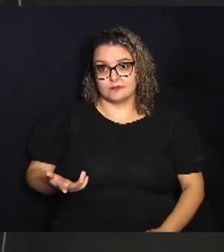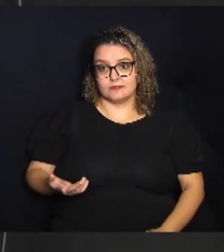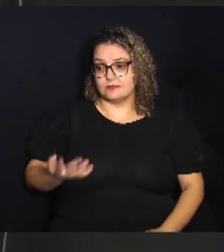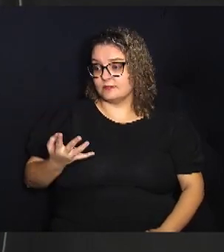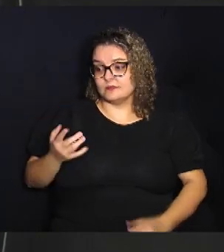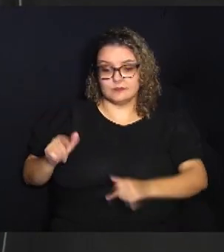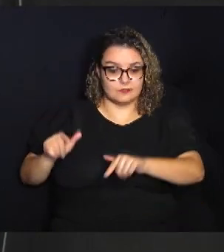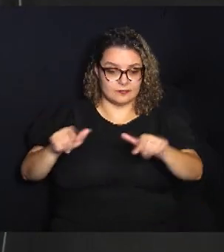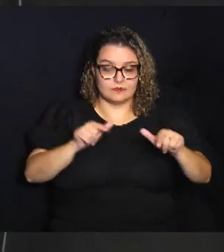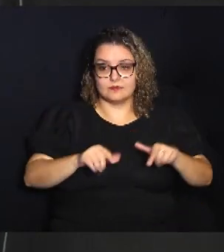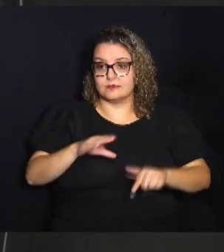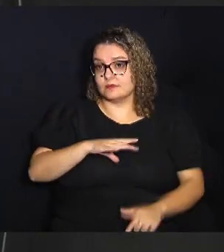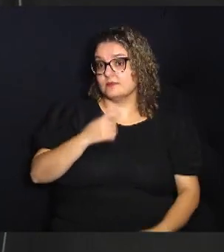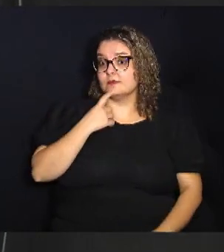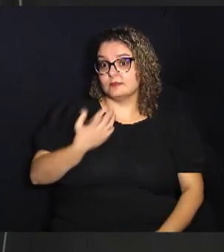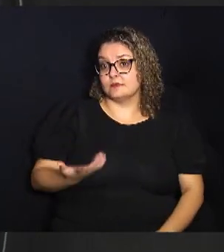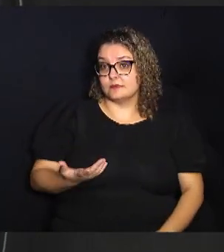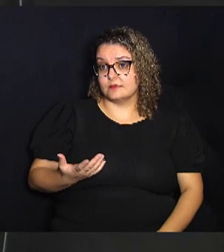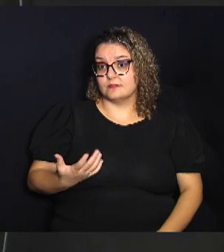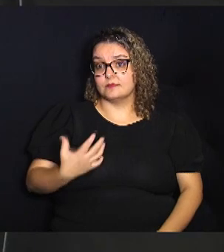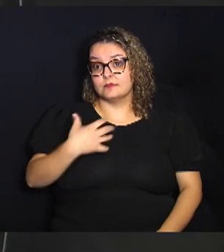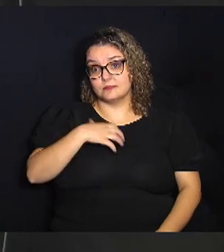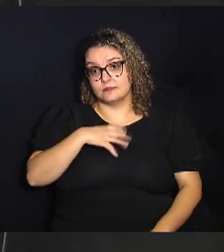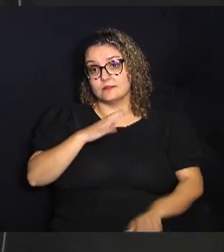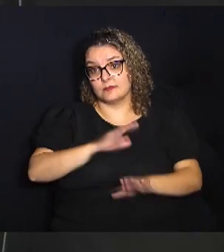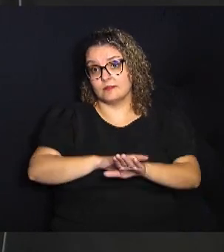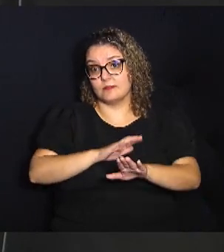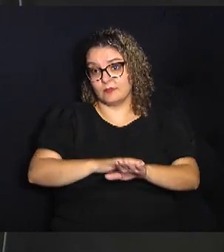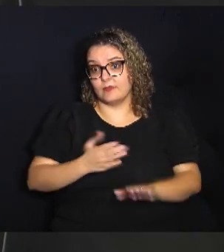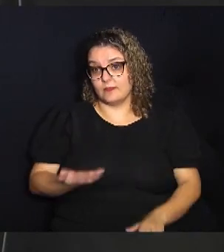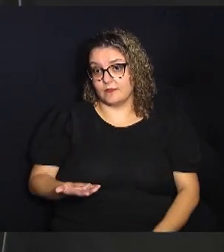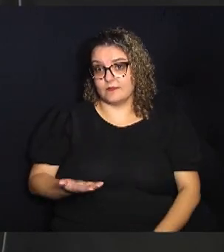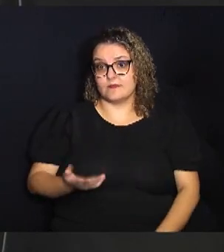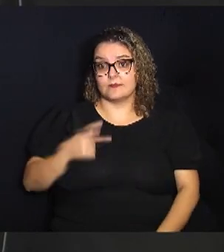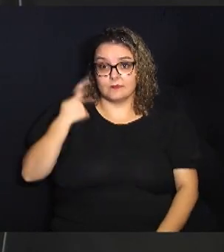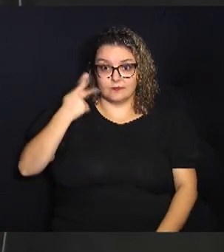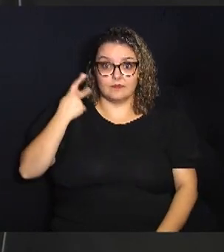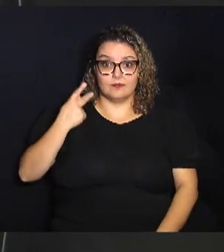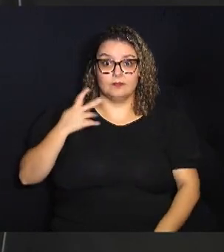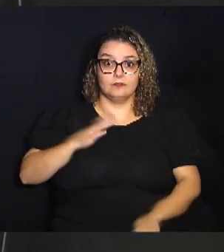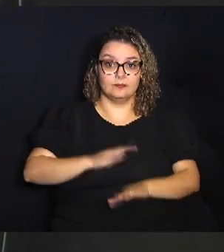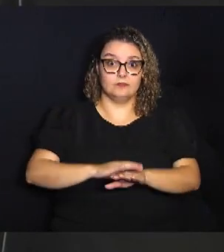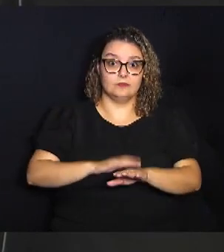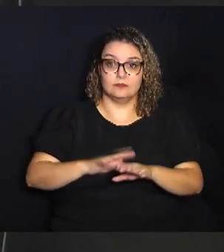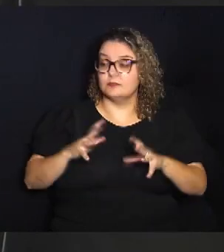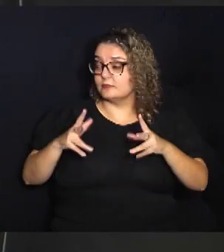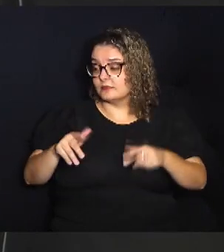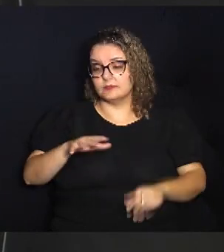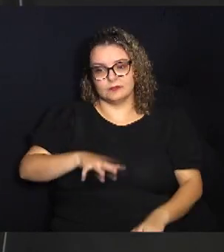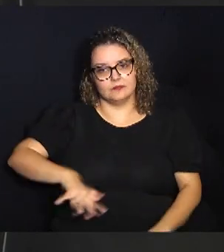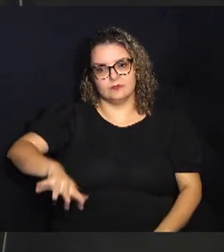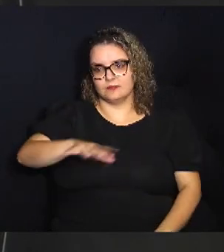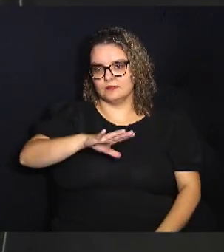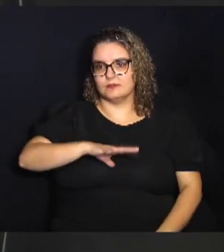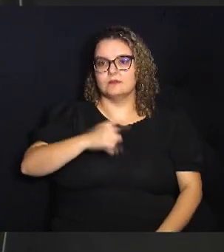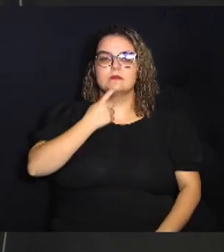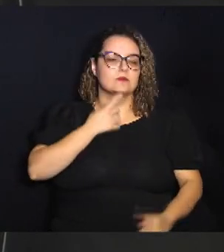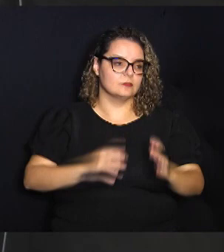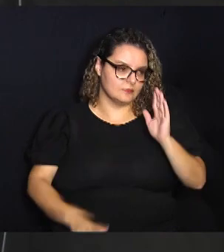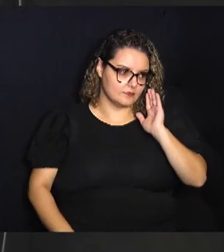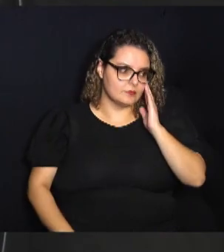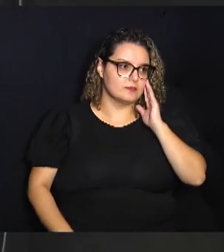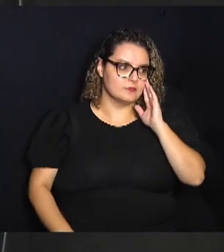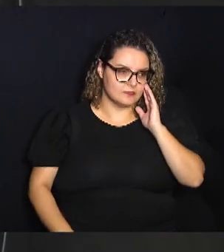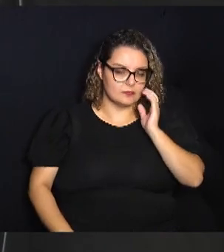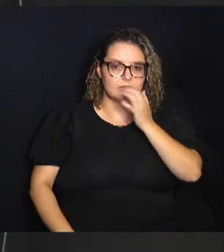da cidade. De maneira que eu atuo, eu sou o vereador que atuo na cidade toda. Compreendo. E